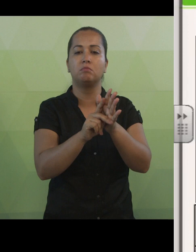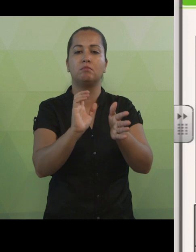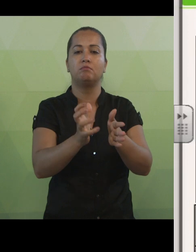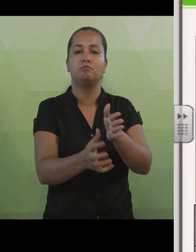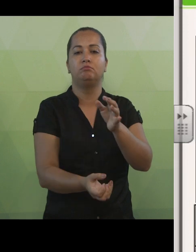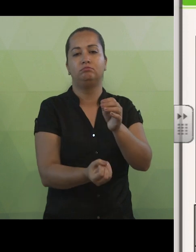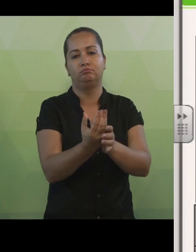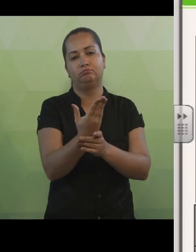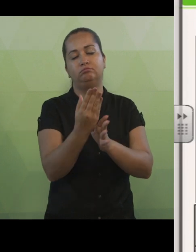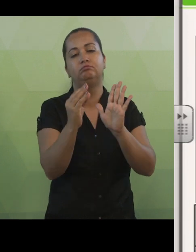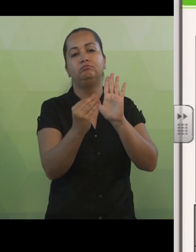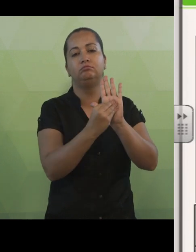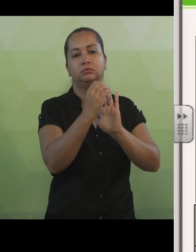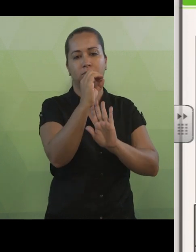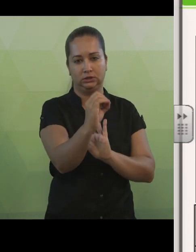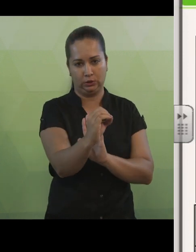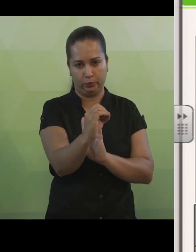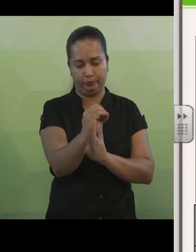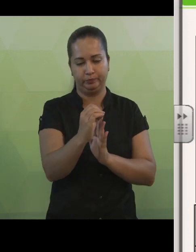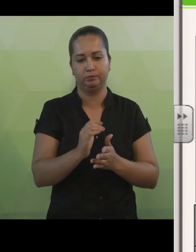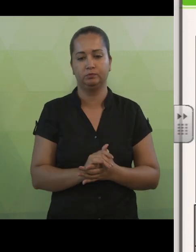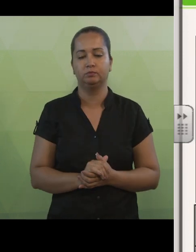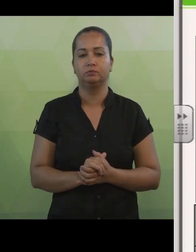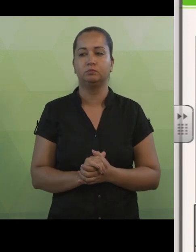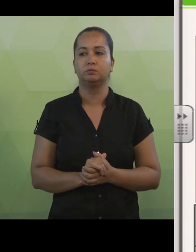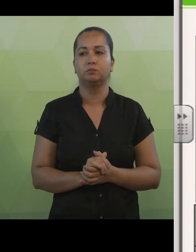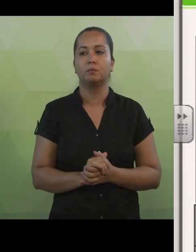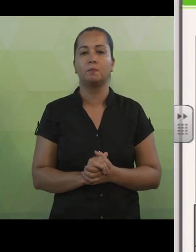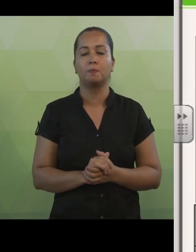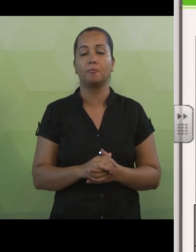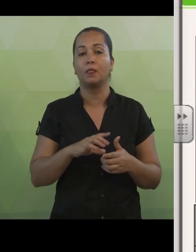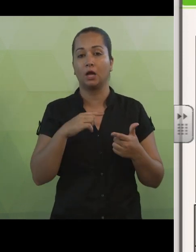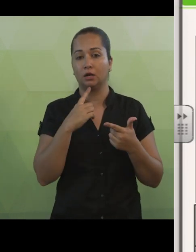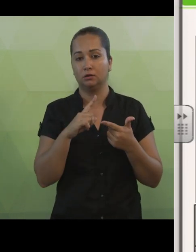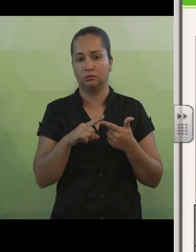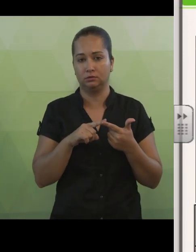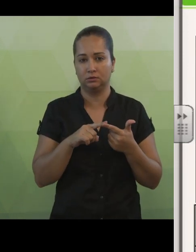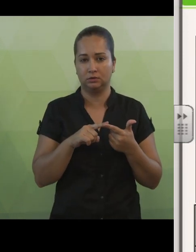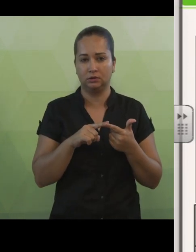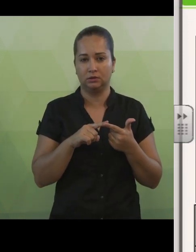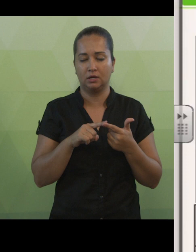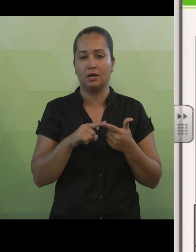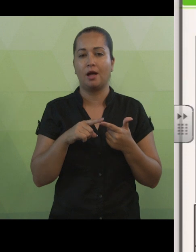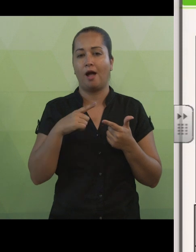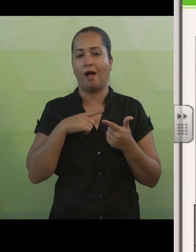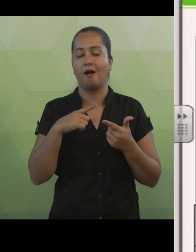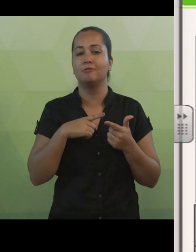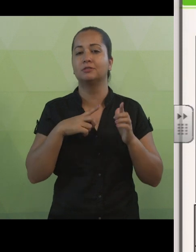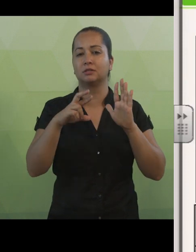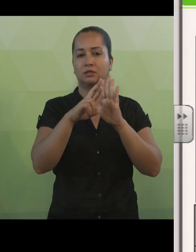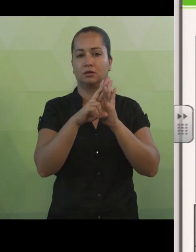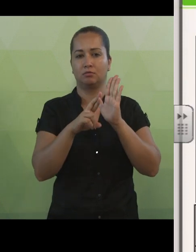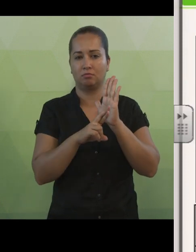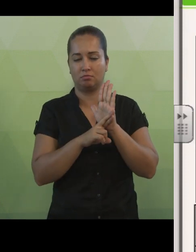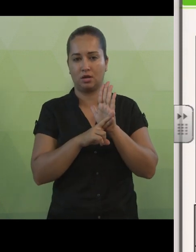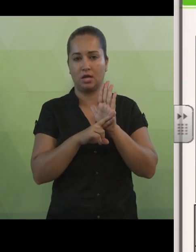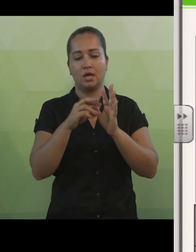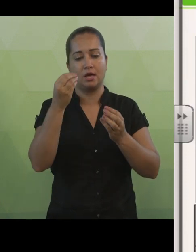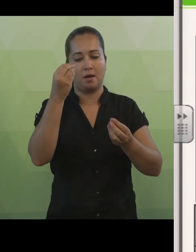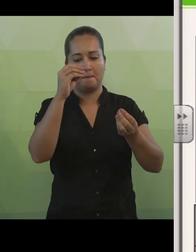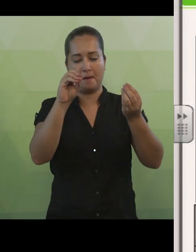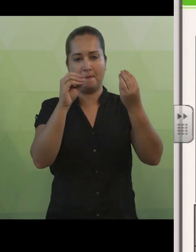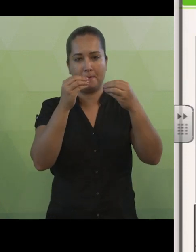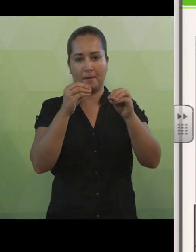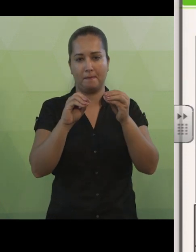atributo. Um outro tipo de restrição é a restrição check. Ela permite criar uma regra para o preenchimento de um atributo